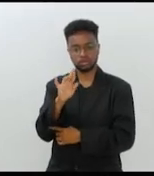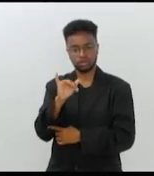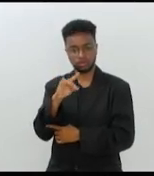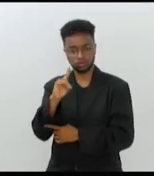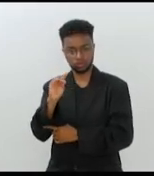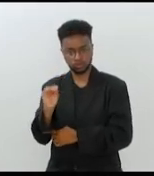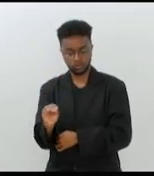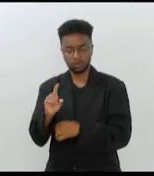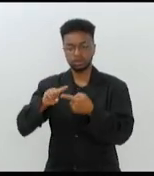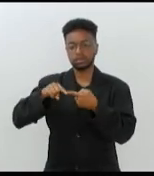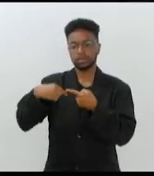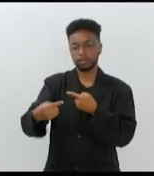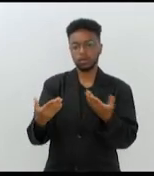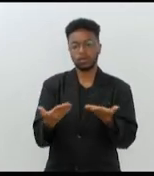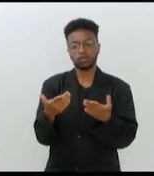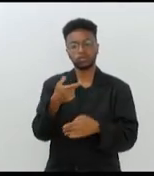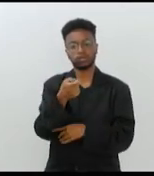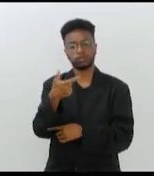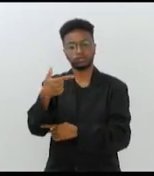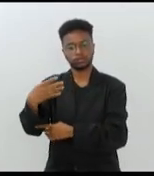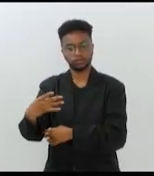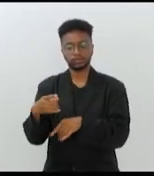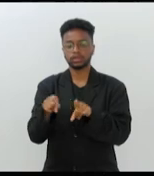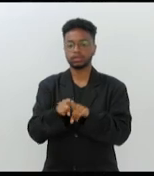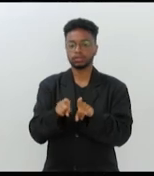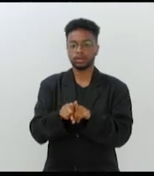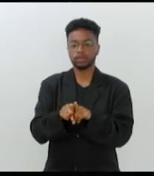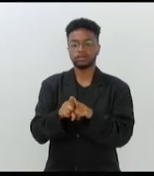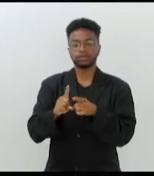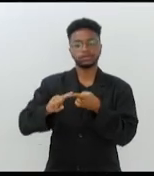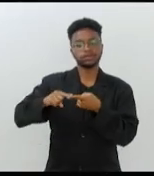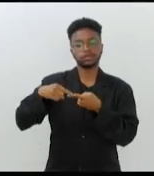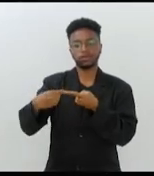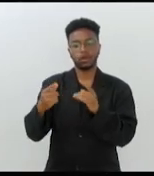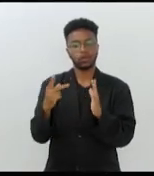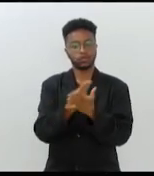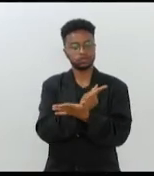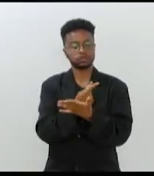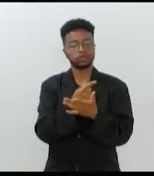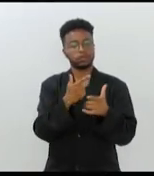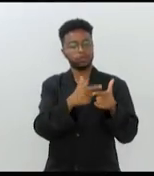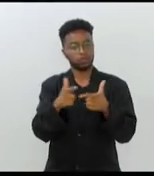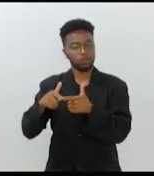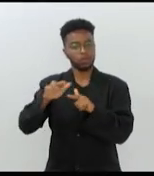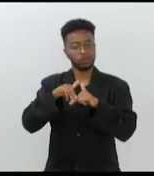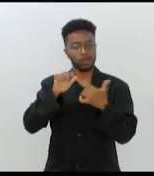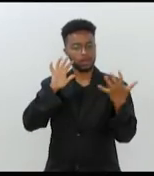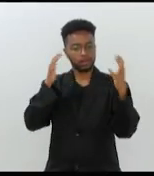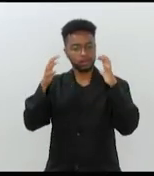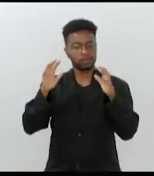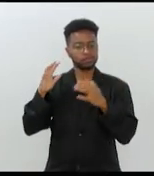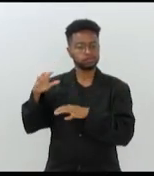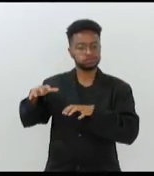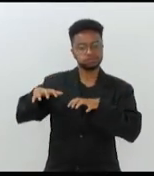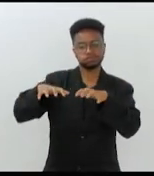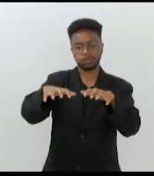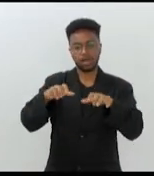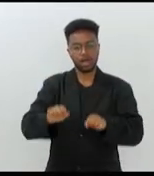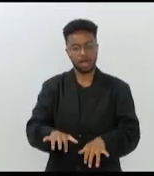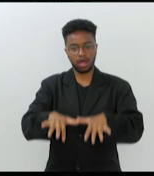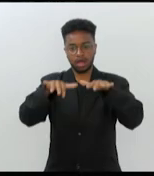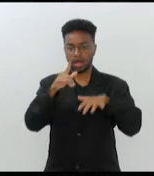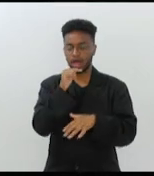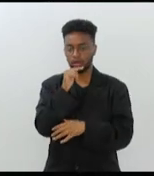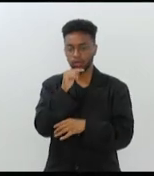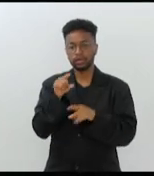Posteriormente, já neste ano de 2024, após eventos climáticos que deixaram a cidade debaixo d'água e